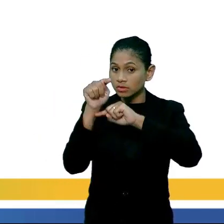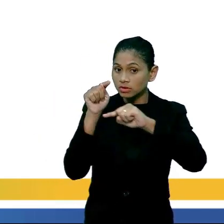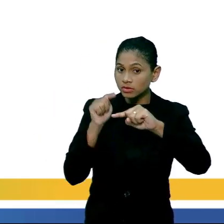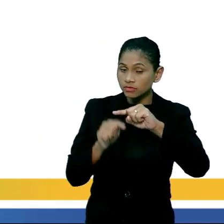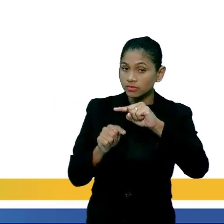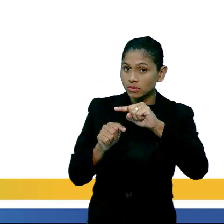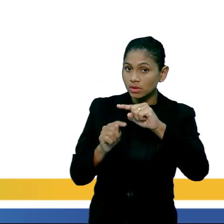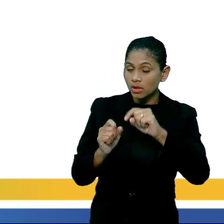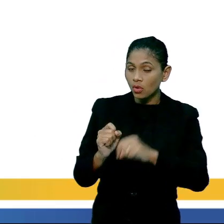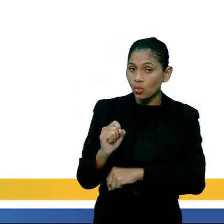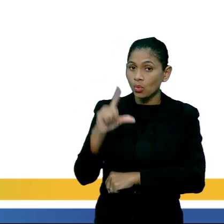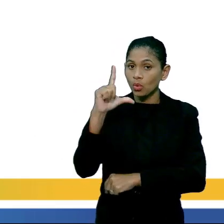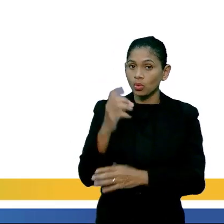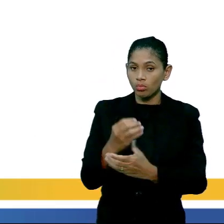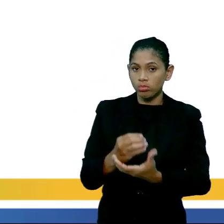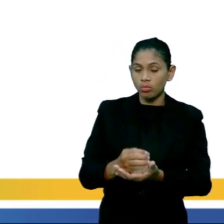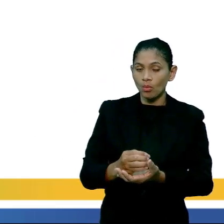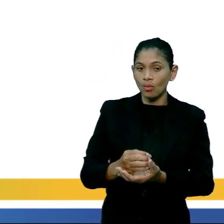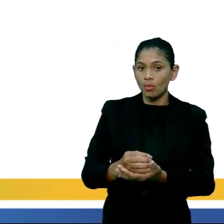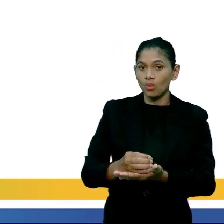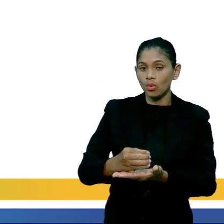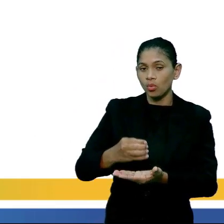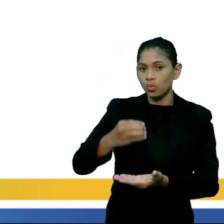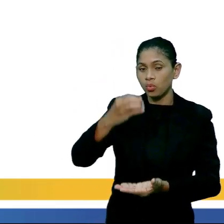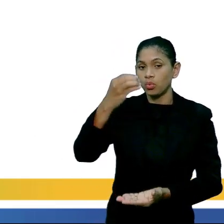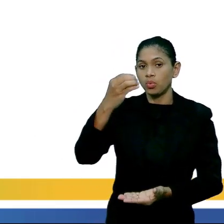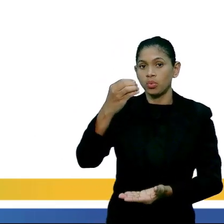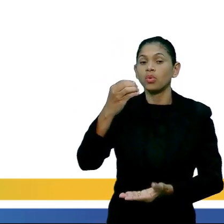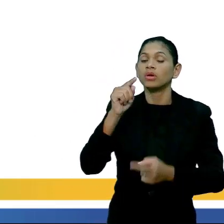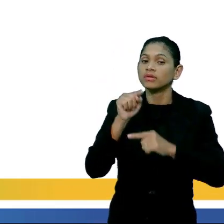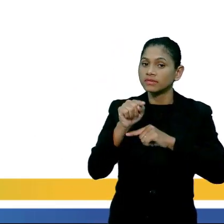cilindro pelo volume da esfera.